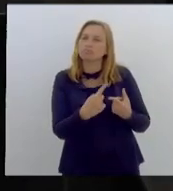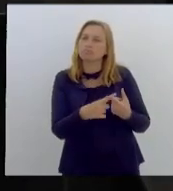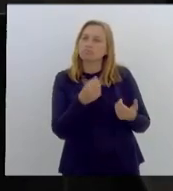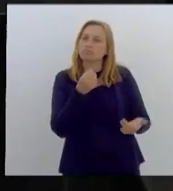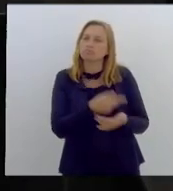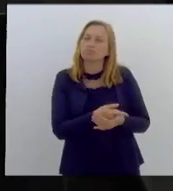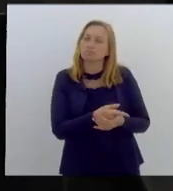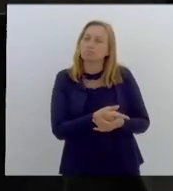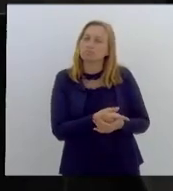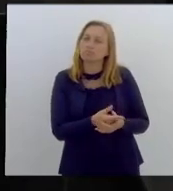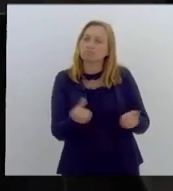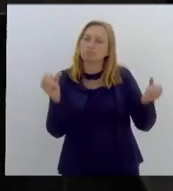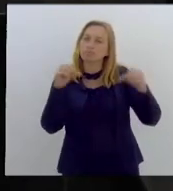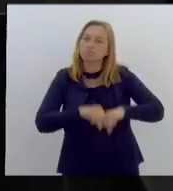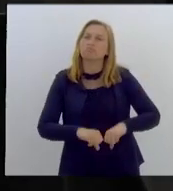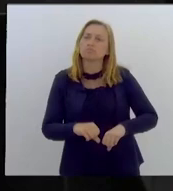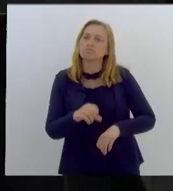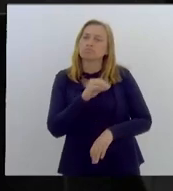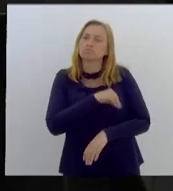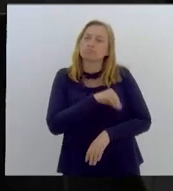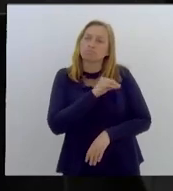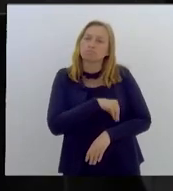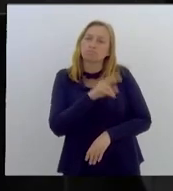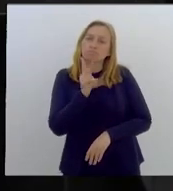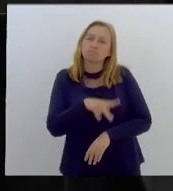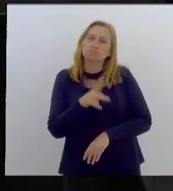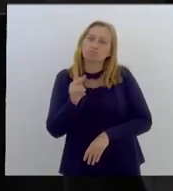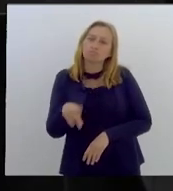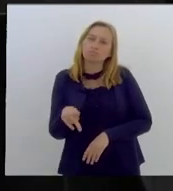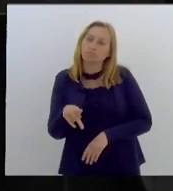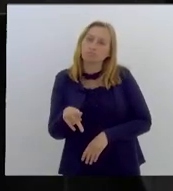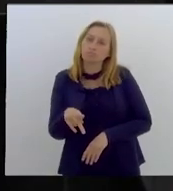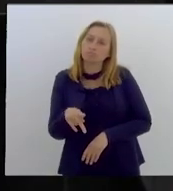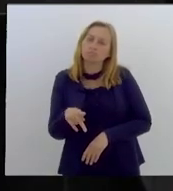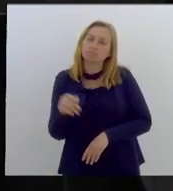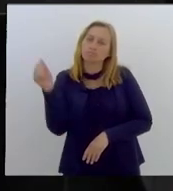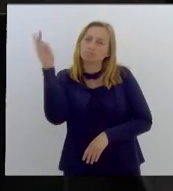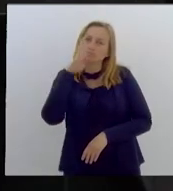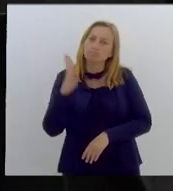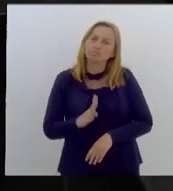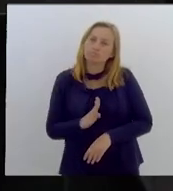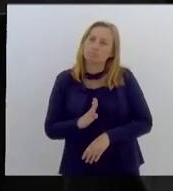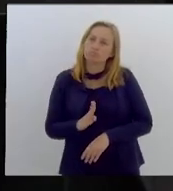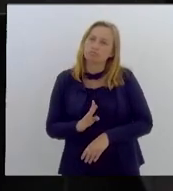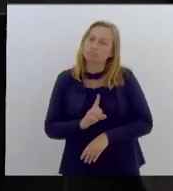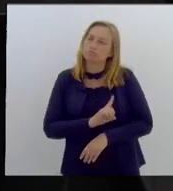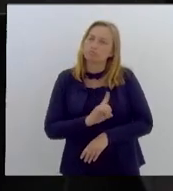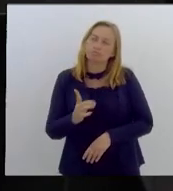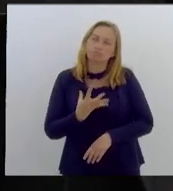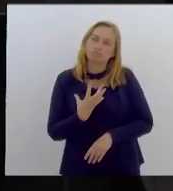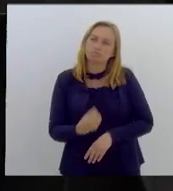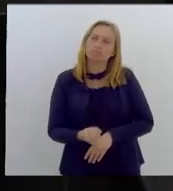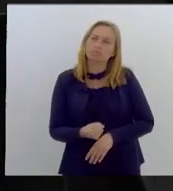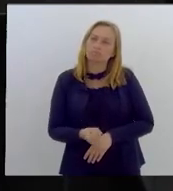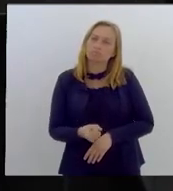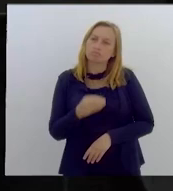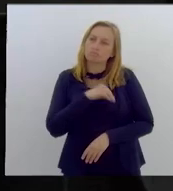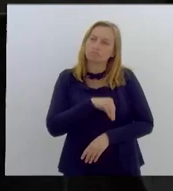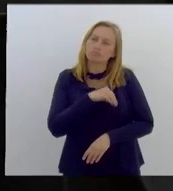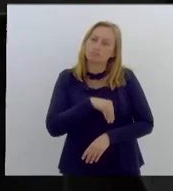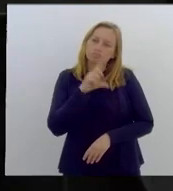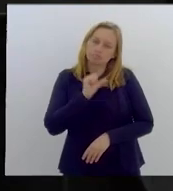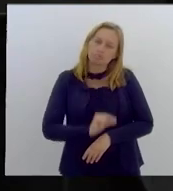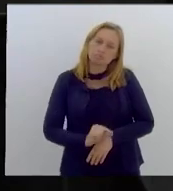paga o pior salário para os professores do Brasil. Não vamos aceitar. Salário baixo